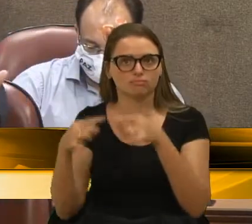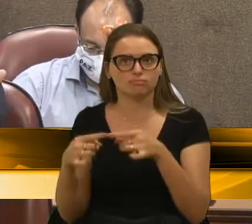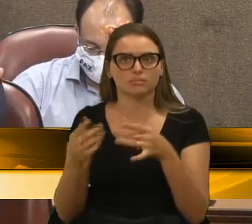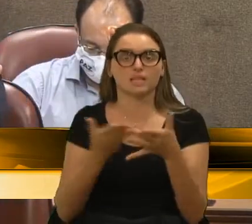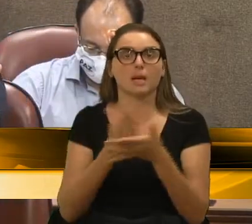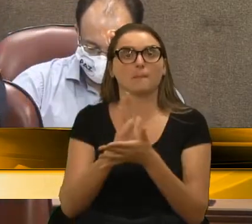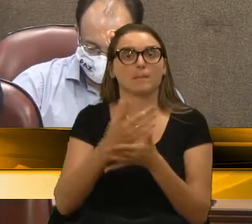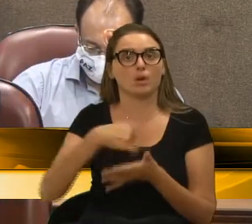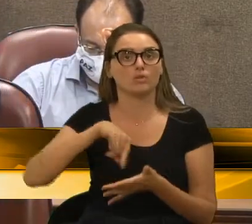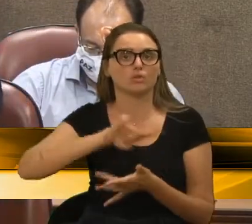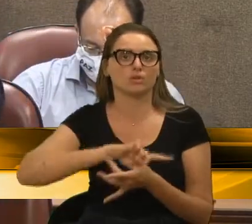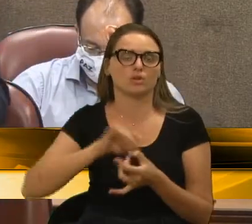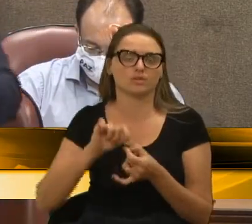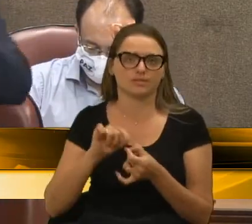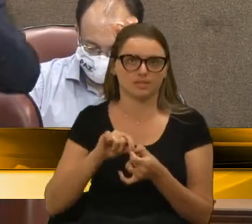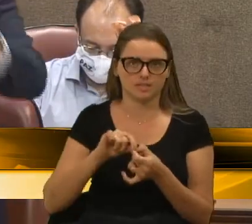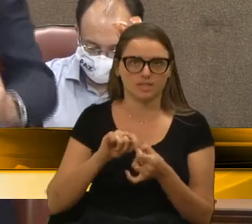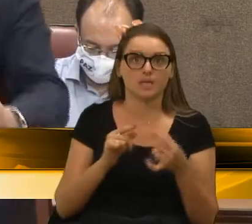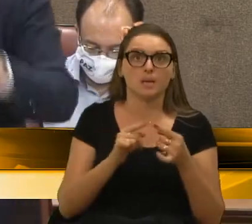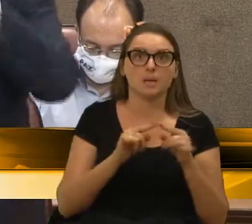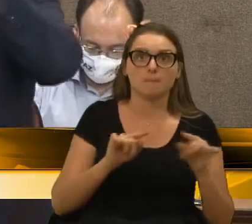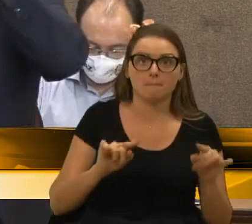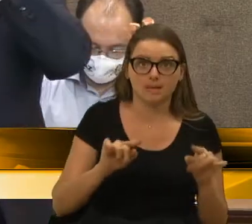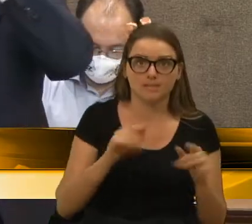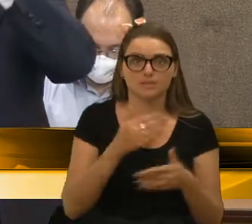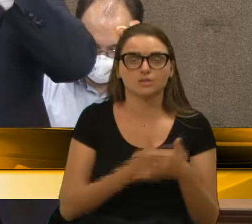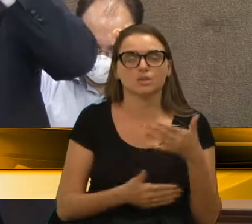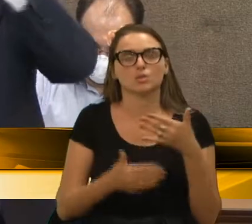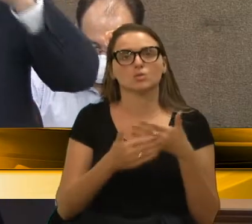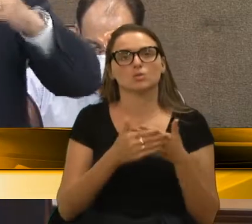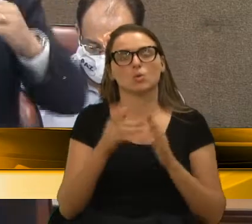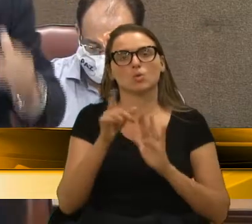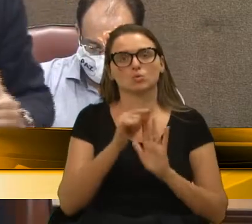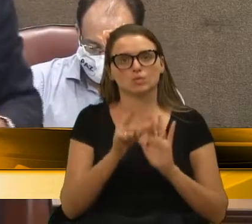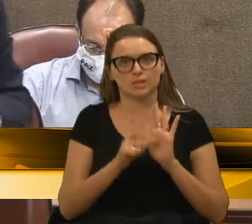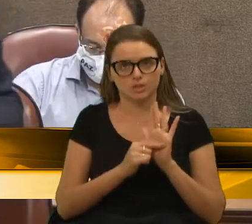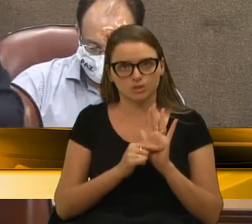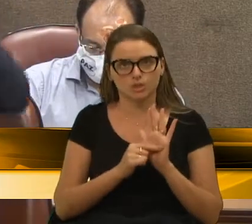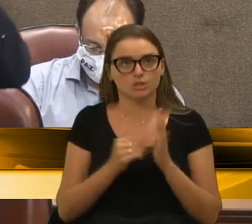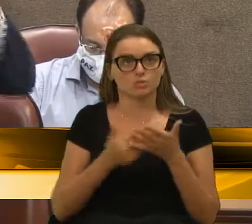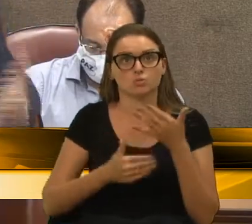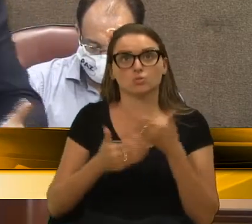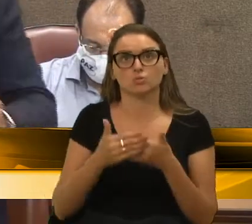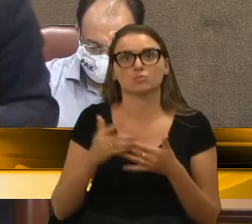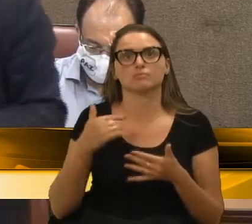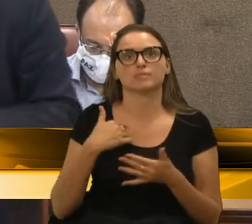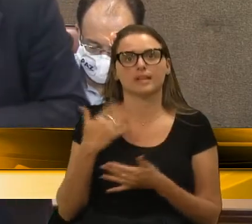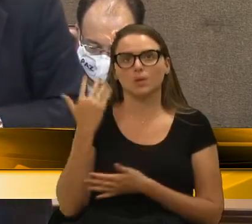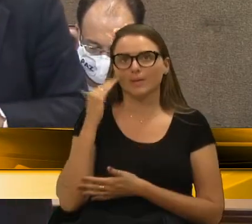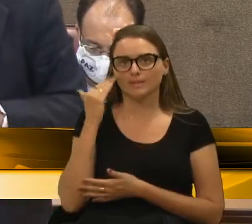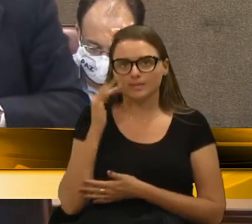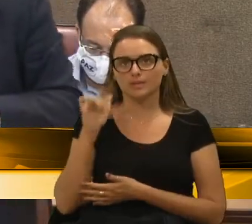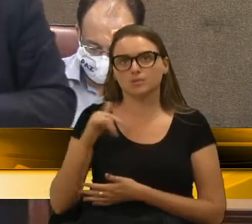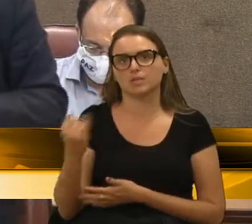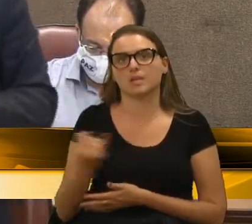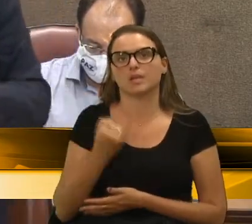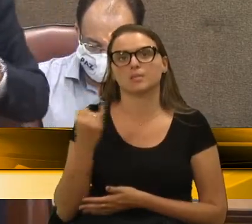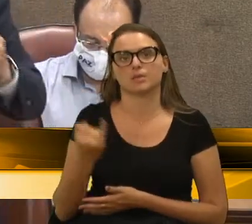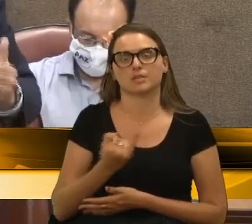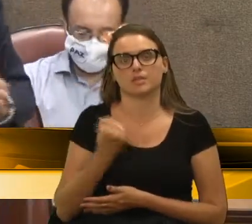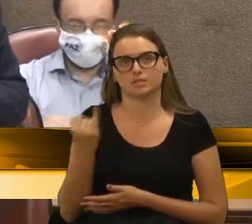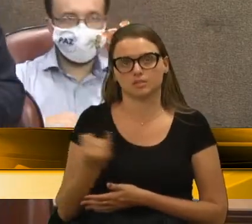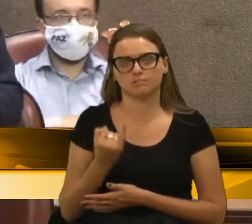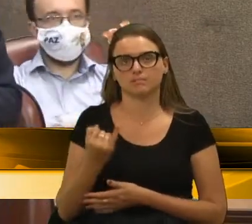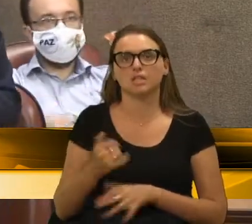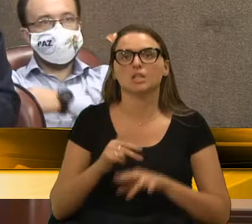isso. Mas os demais artigos, boa parte deles, eu entendo que é de extrema importância. Então, eu